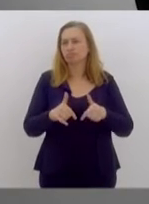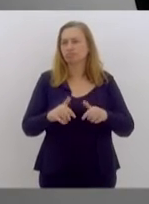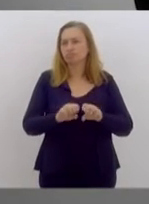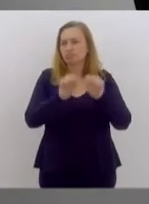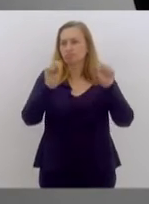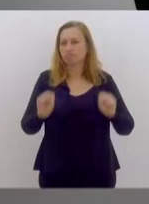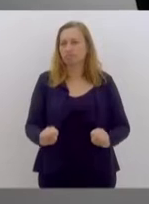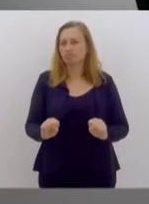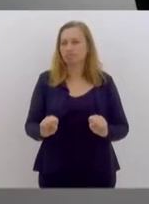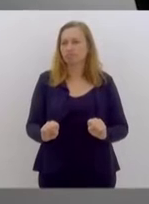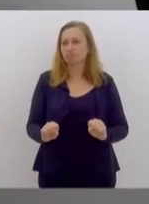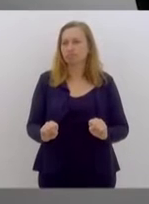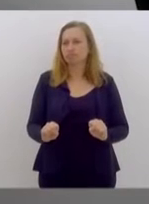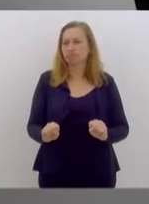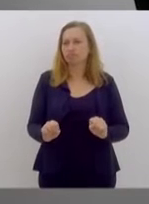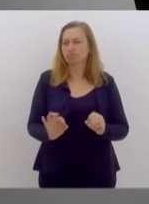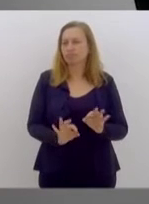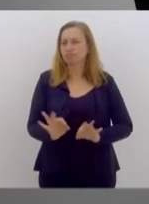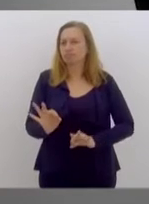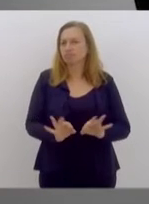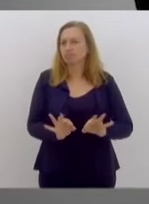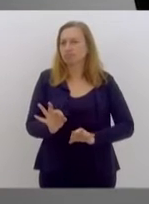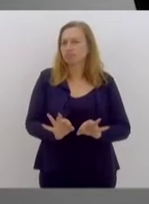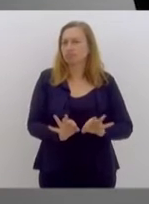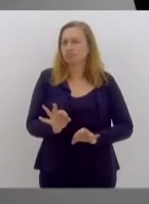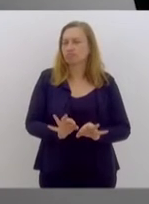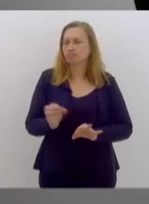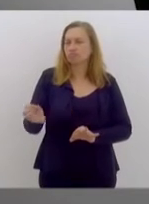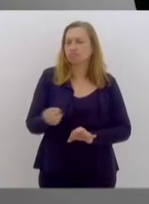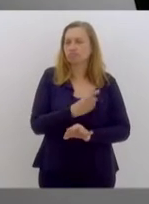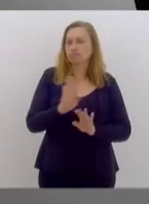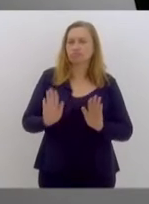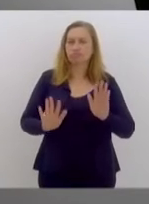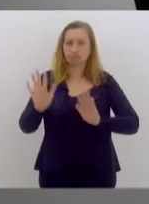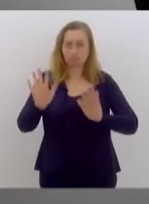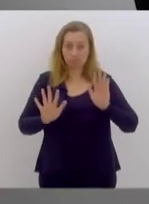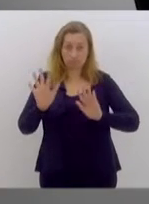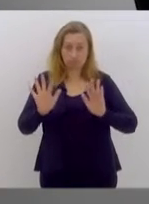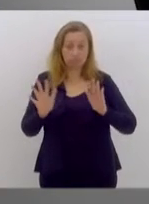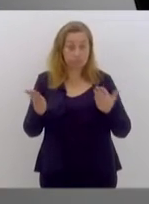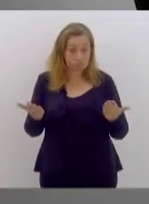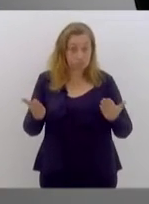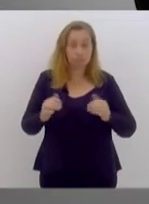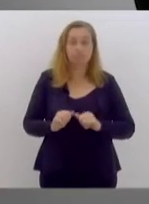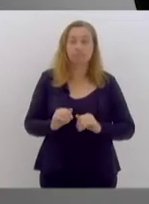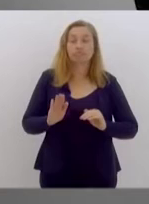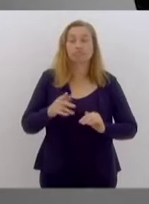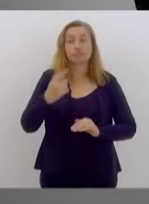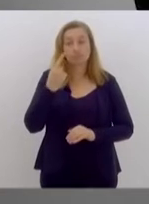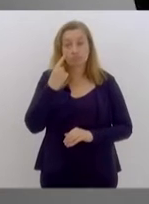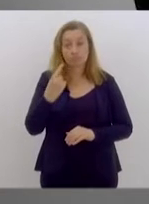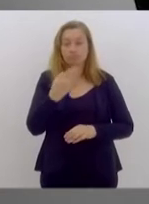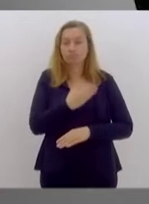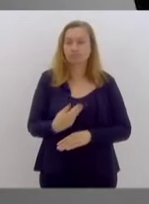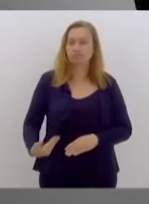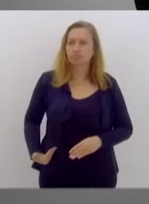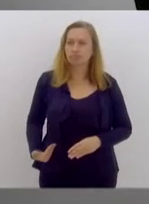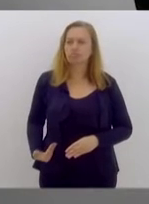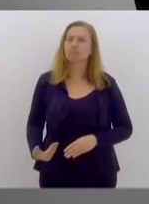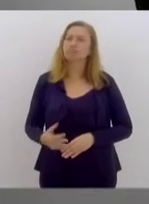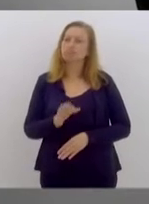sistema e vai preparar uma nova licitação visto que o governador